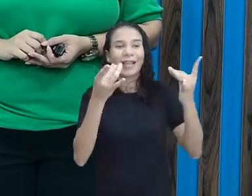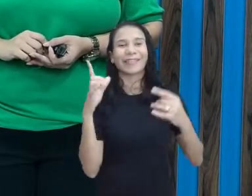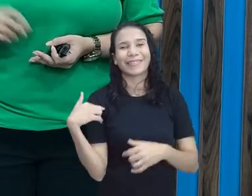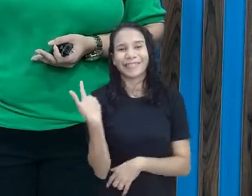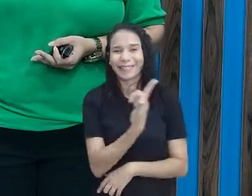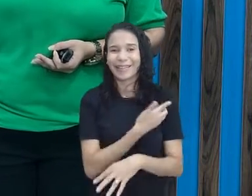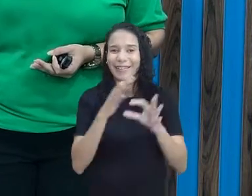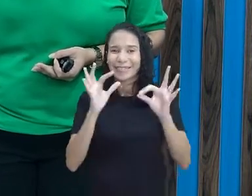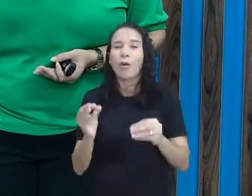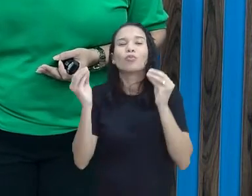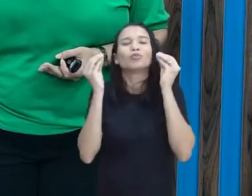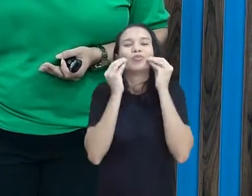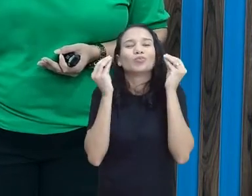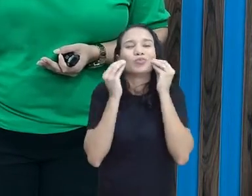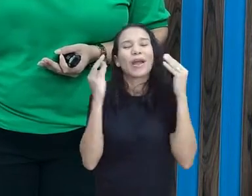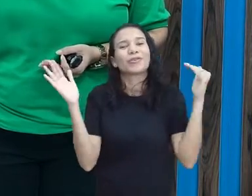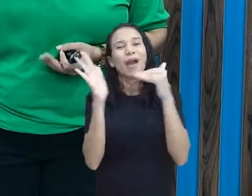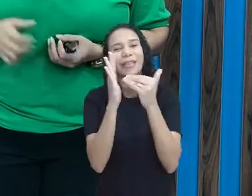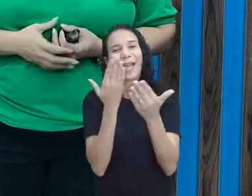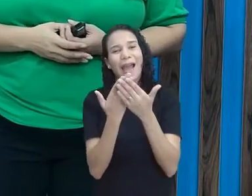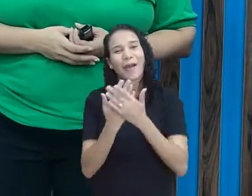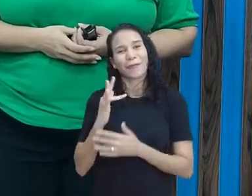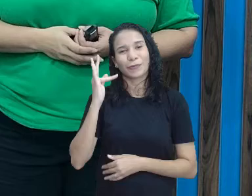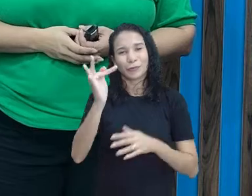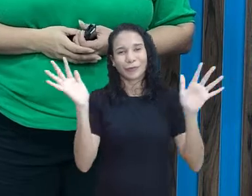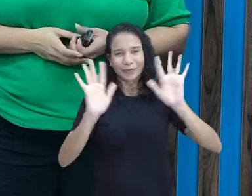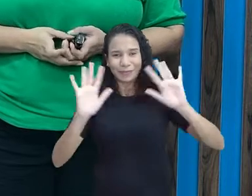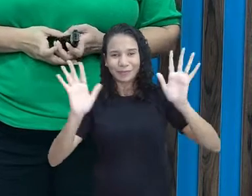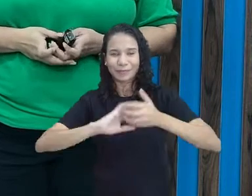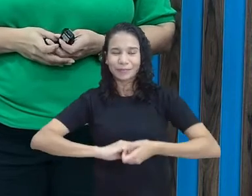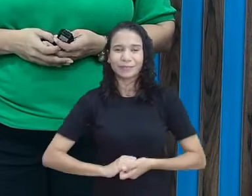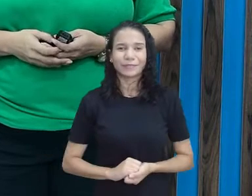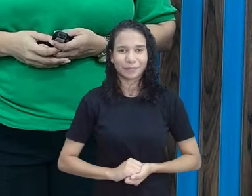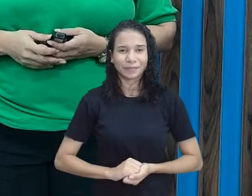da gente, né? Um beijo para vocês, gente, até a próxima aula. Tchau, tchau.